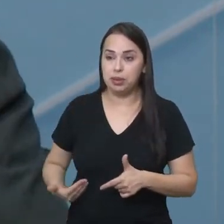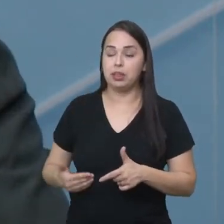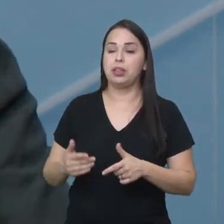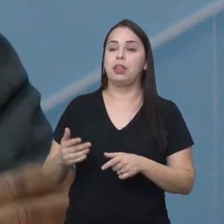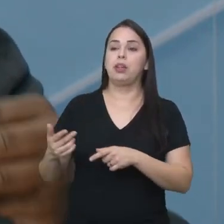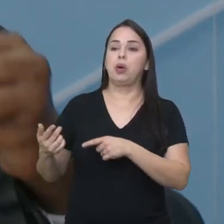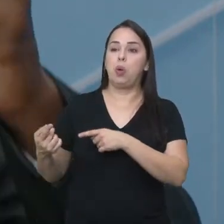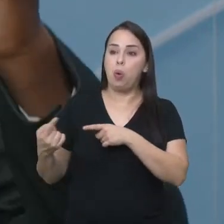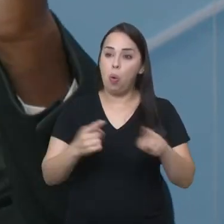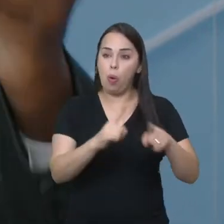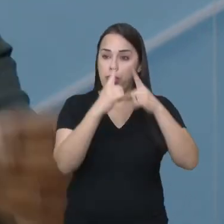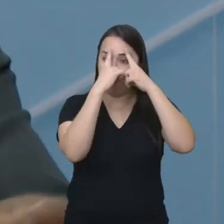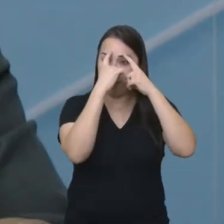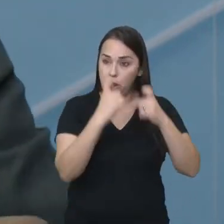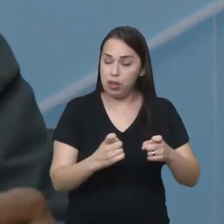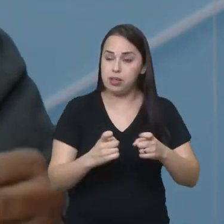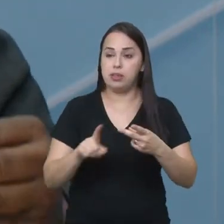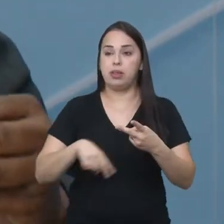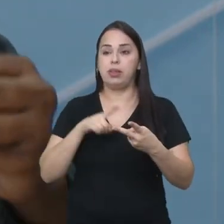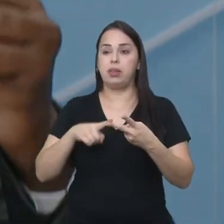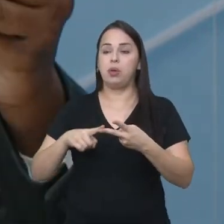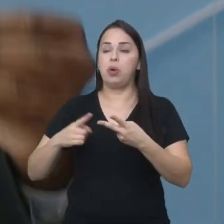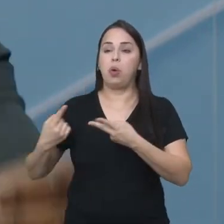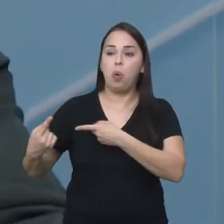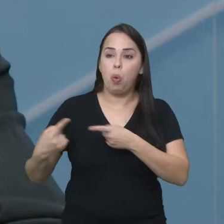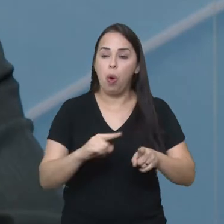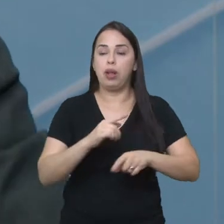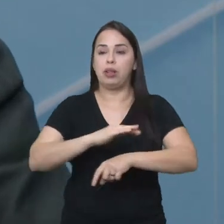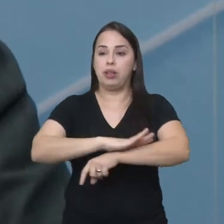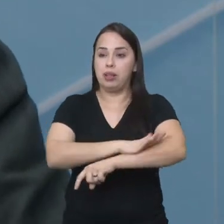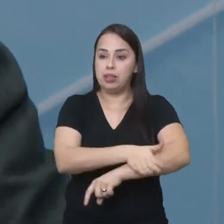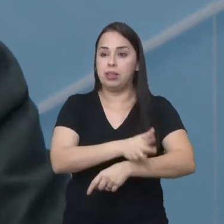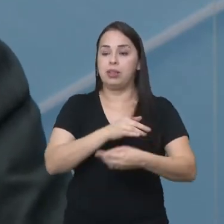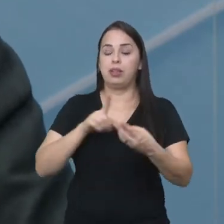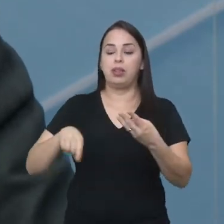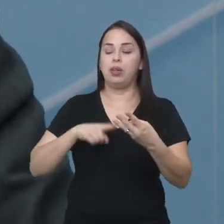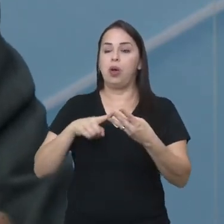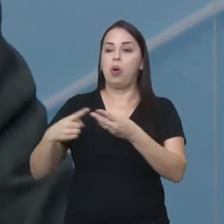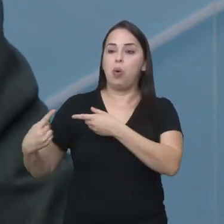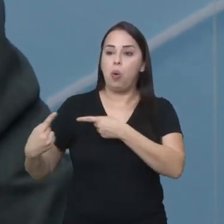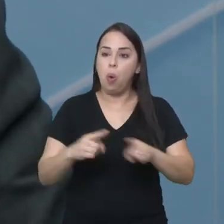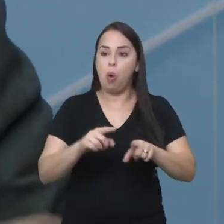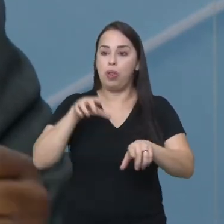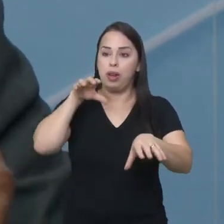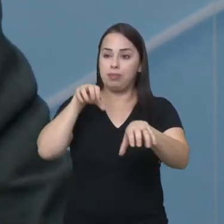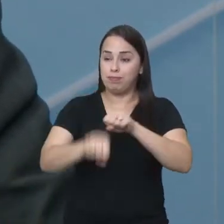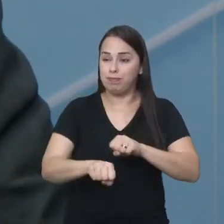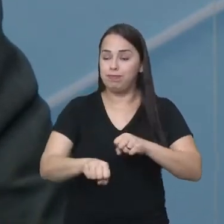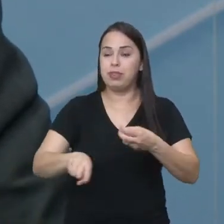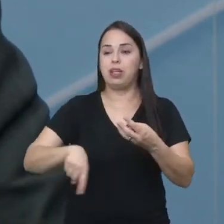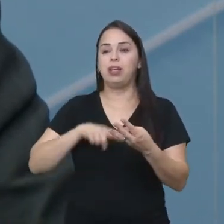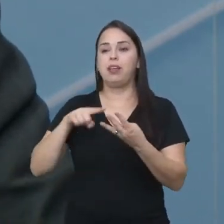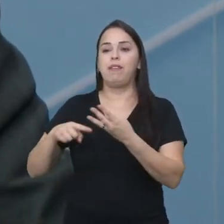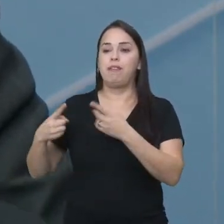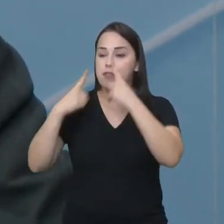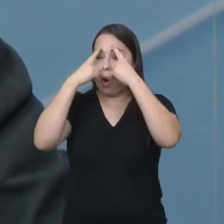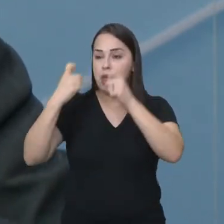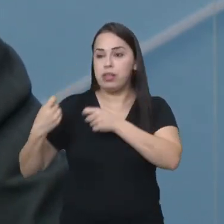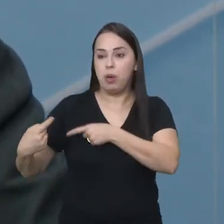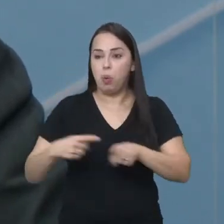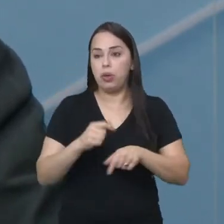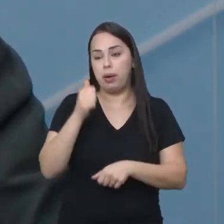violência, ao racismo, ao abuso sexual, à violência contra a mulher e uma série de coisas. Porque a gente